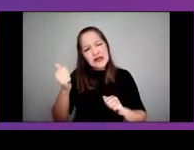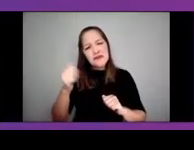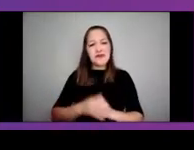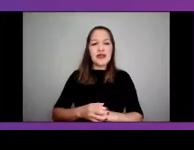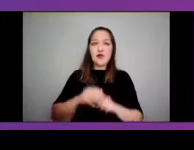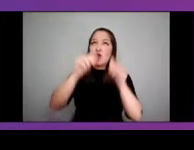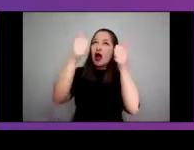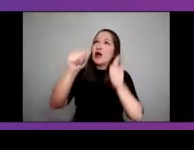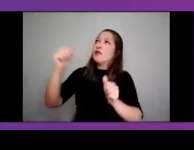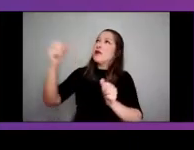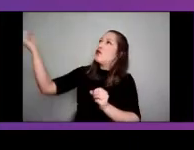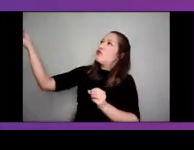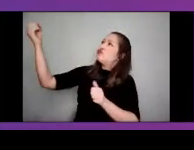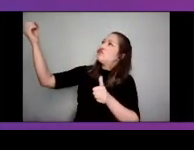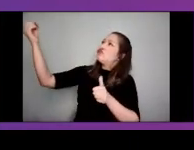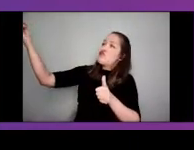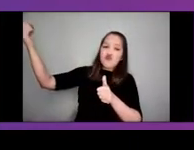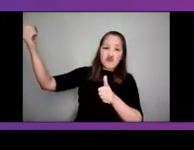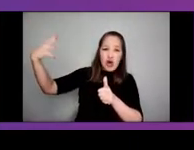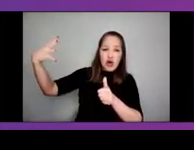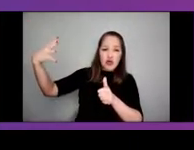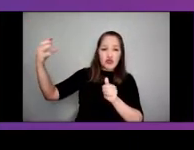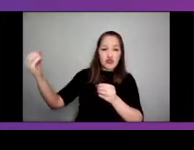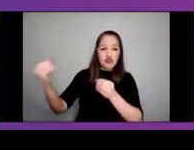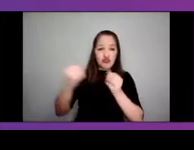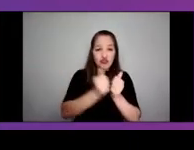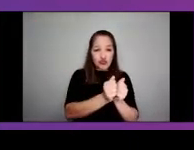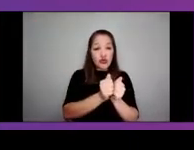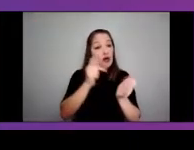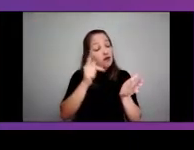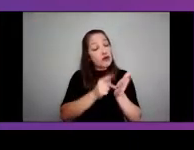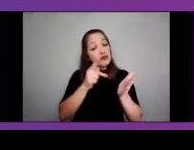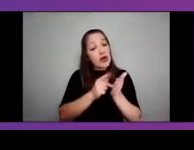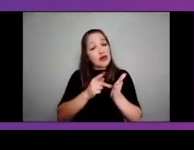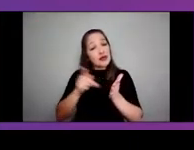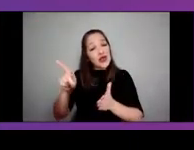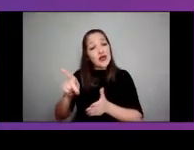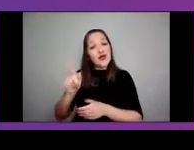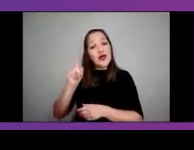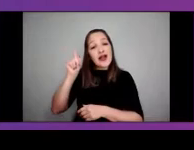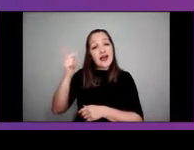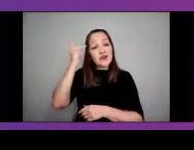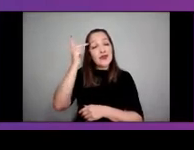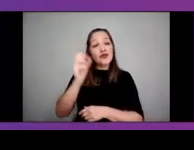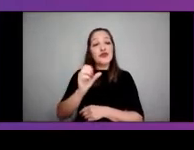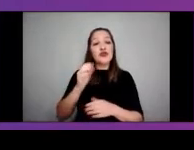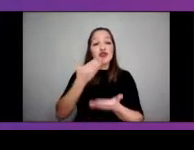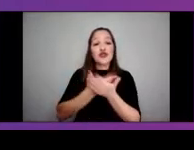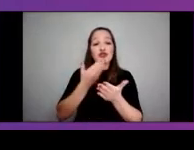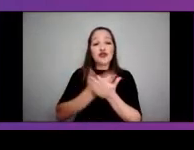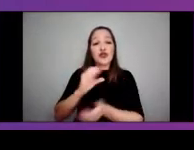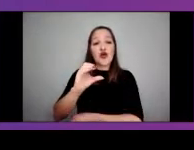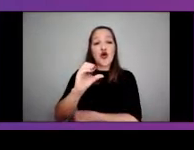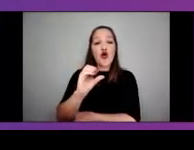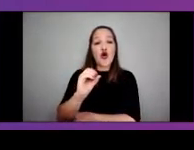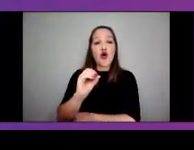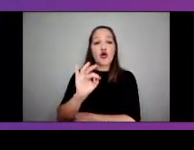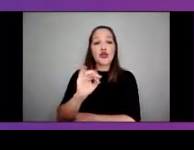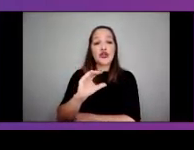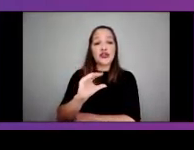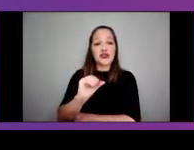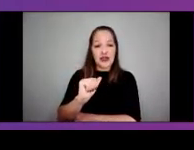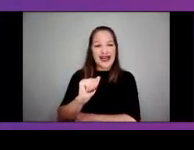era uma realidade lá na aula de física você quando estiver Ótica né no meu meu colegial e tal mas eu